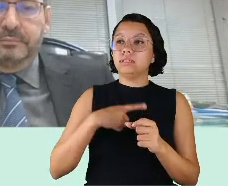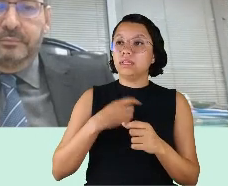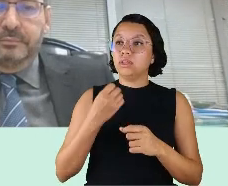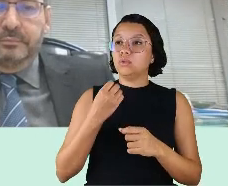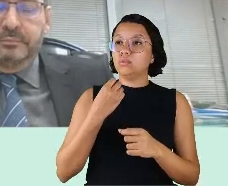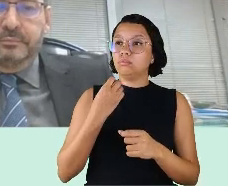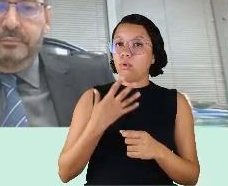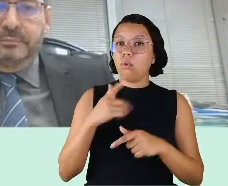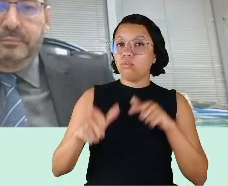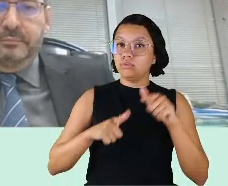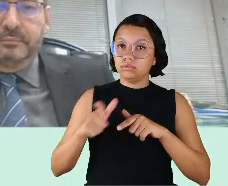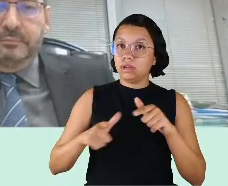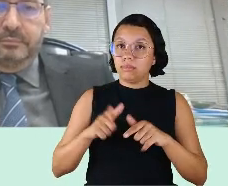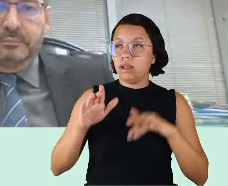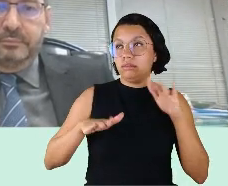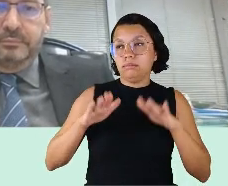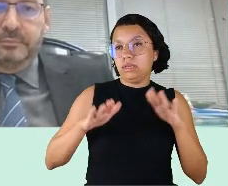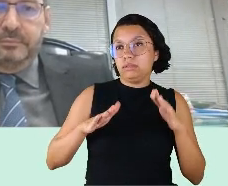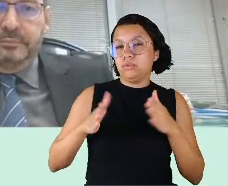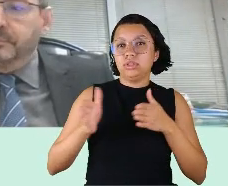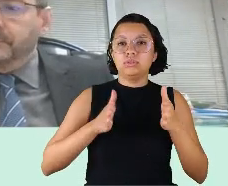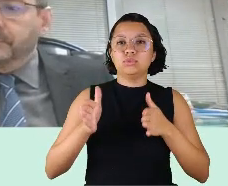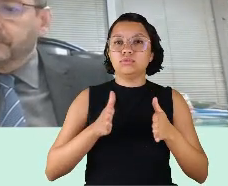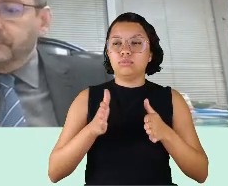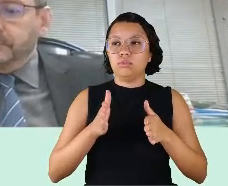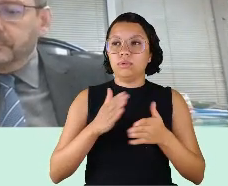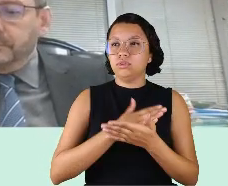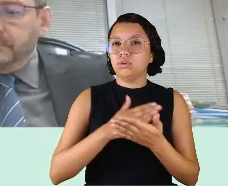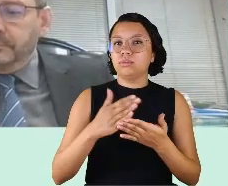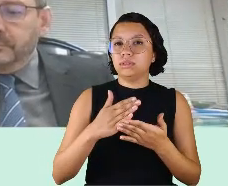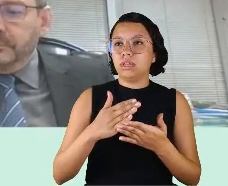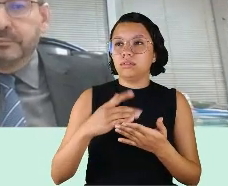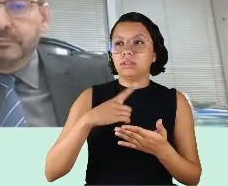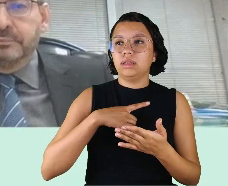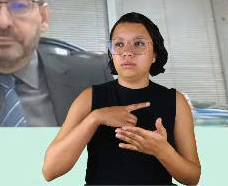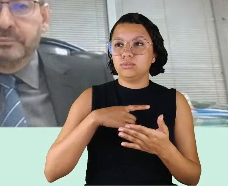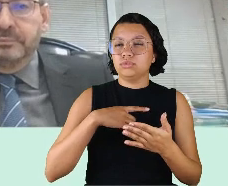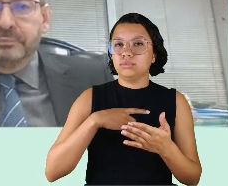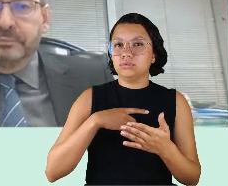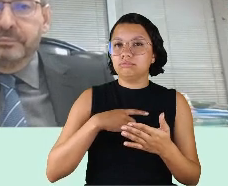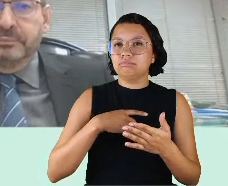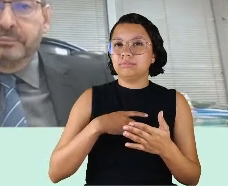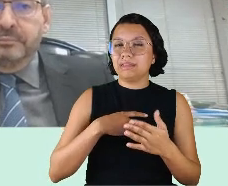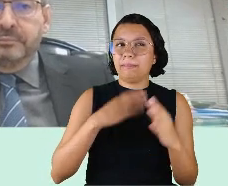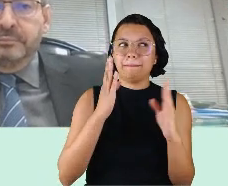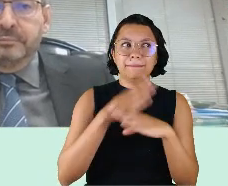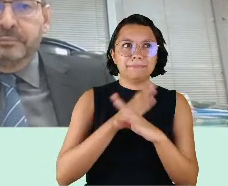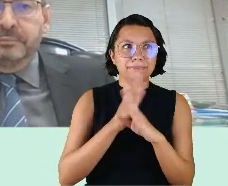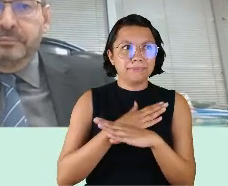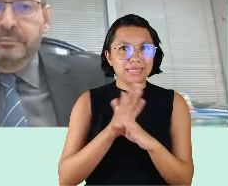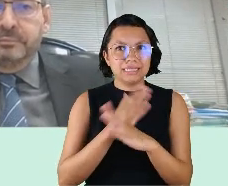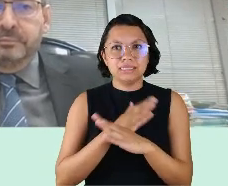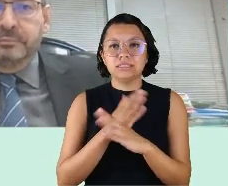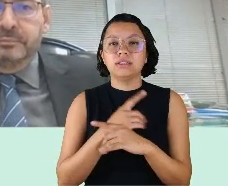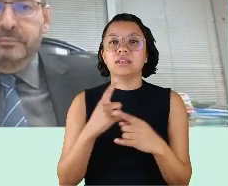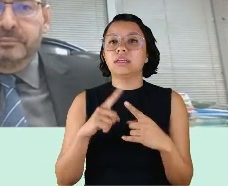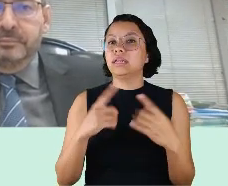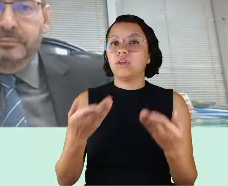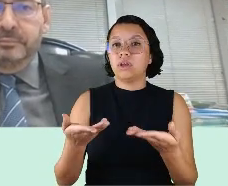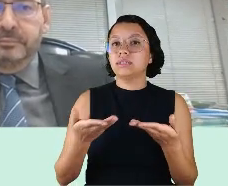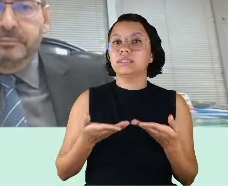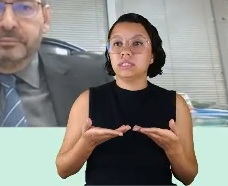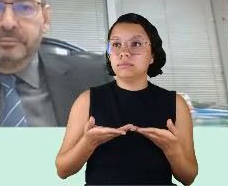uma produtividade muito alta, mesmo que nos momentos iniciais tenhamos ficado tão perdidos, né? E